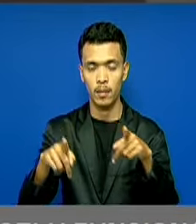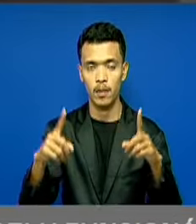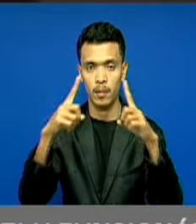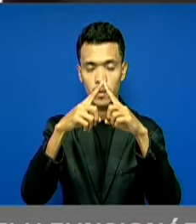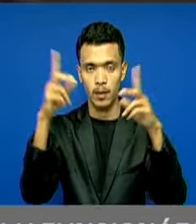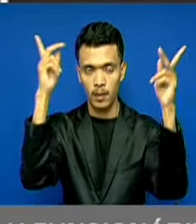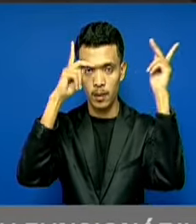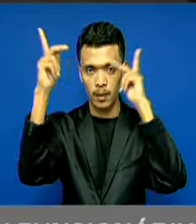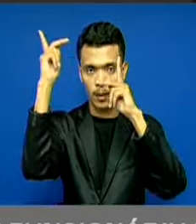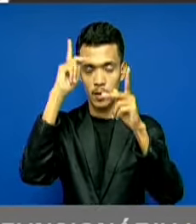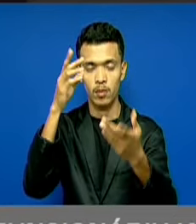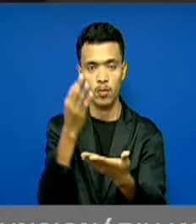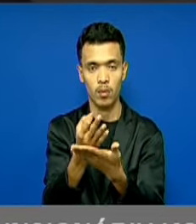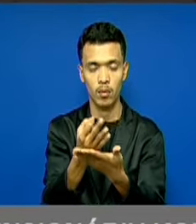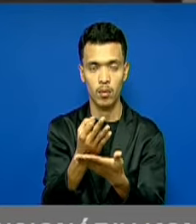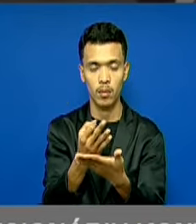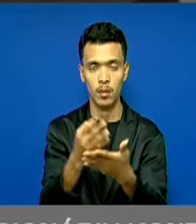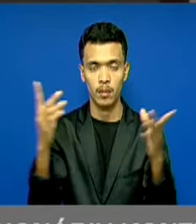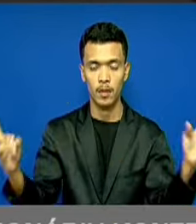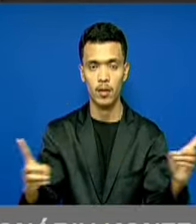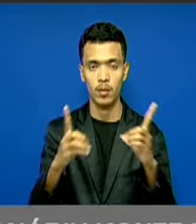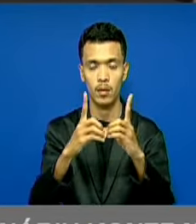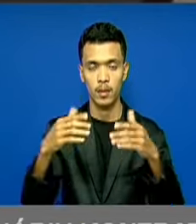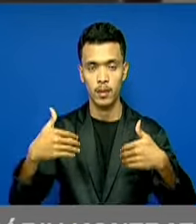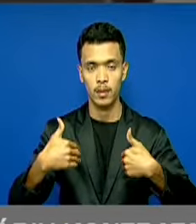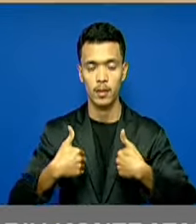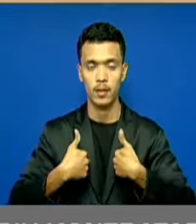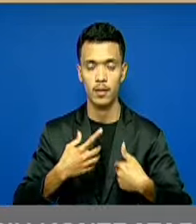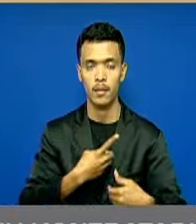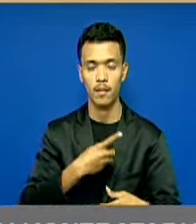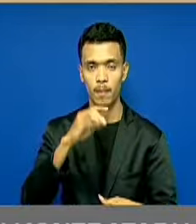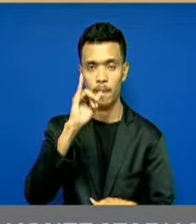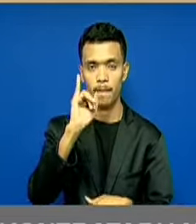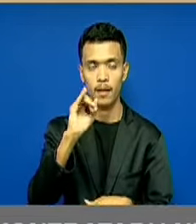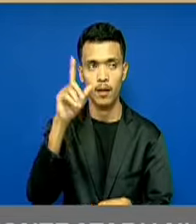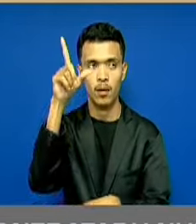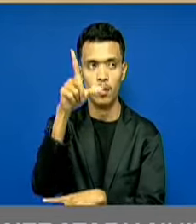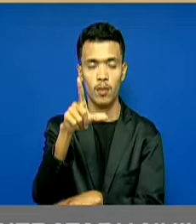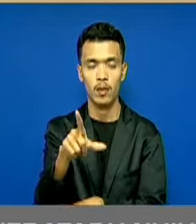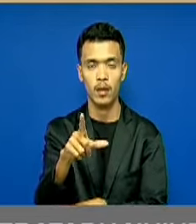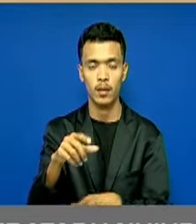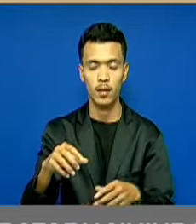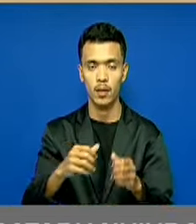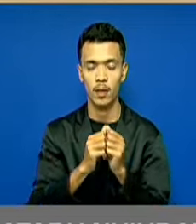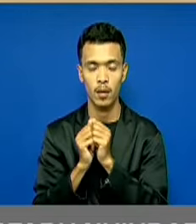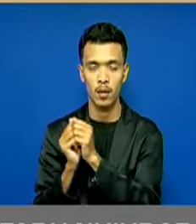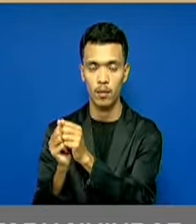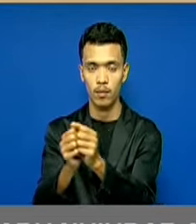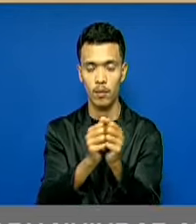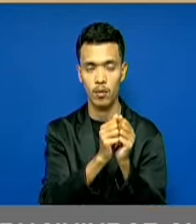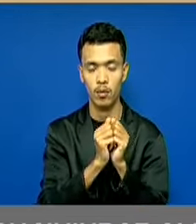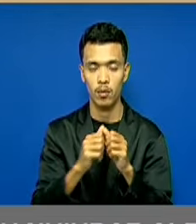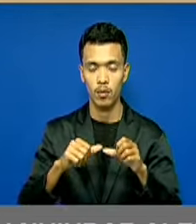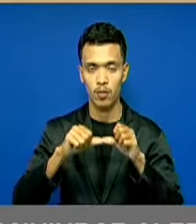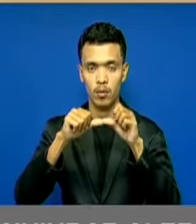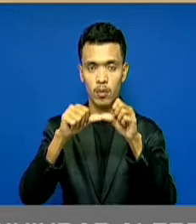bacaso branqueamento capitais, nebe foi na lei se acontece e a capital dele. Eu creio que né, a operação né, continua lá, o serviço mútuo